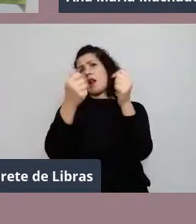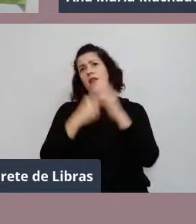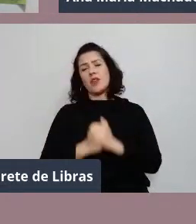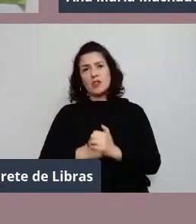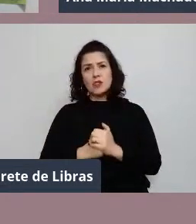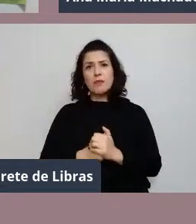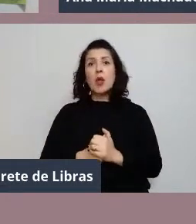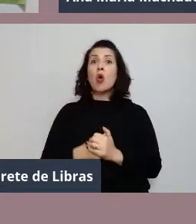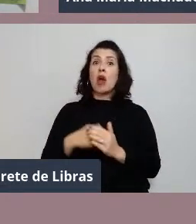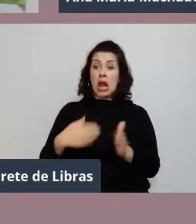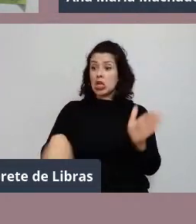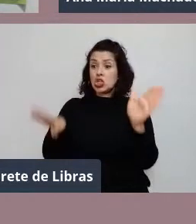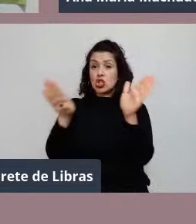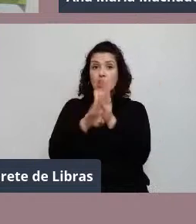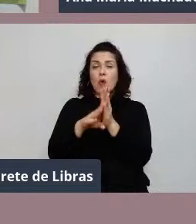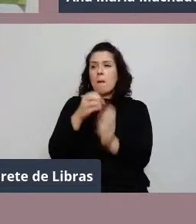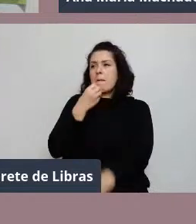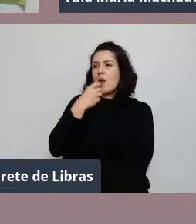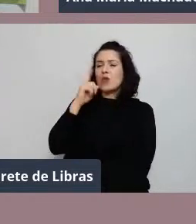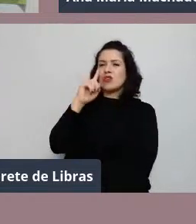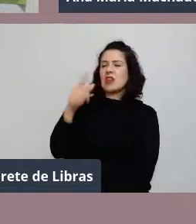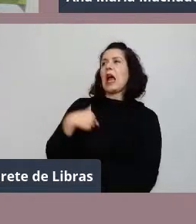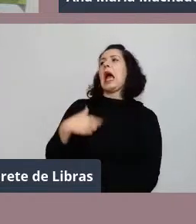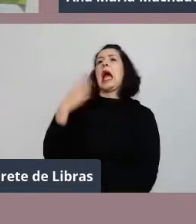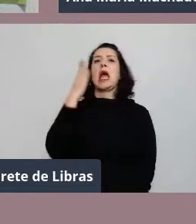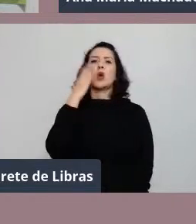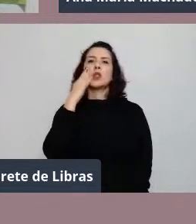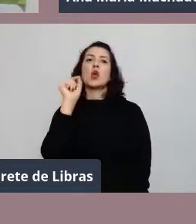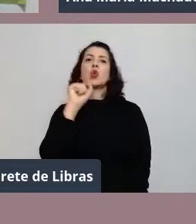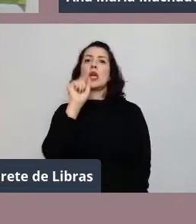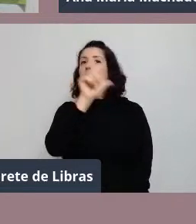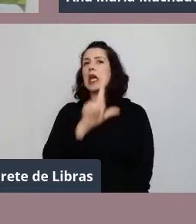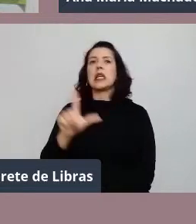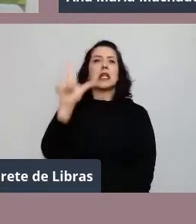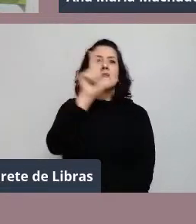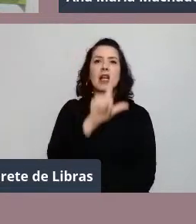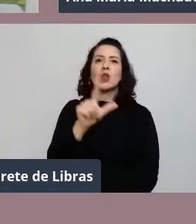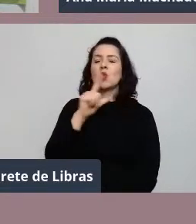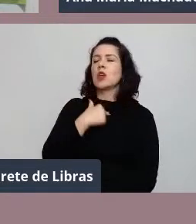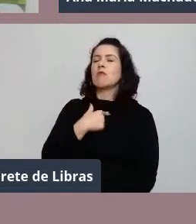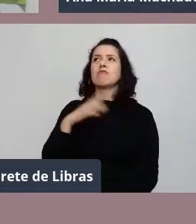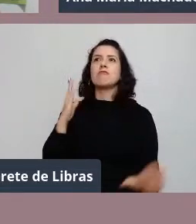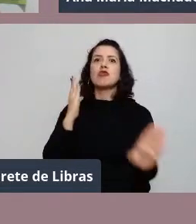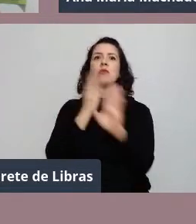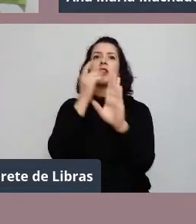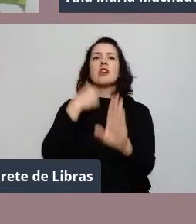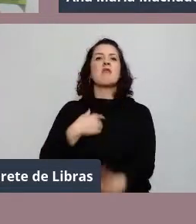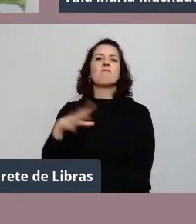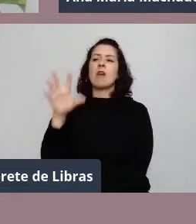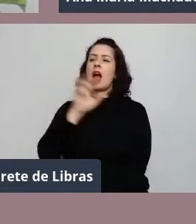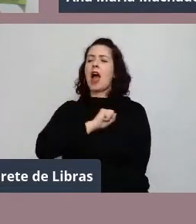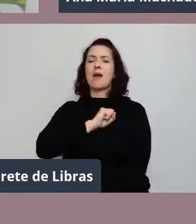disse, pela primeira vez na minha vida eu sei o que é literatura e descobri que eu gosto muito. Muito bom.